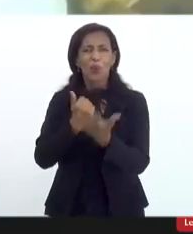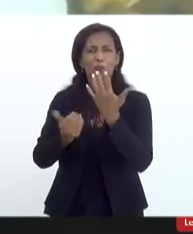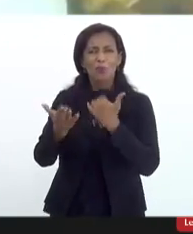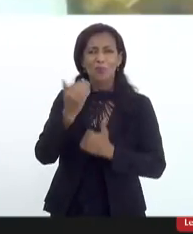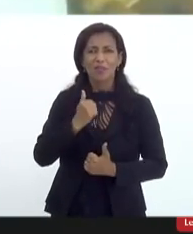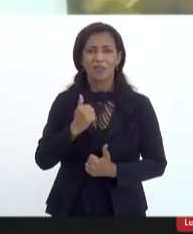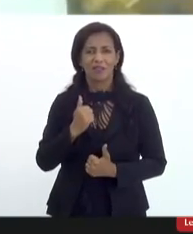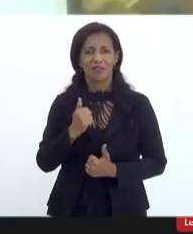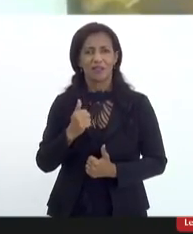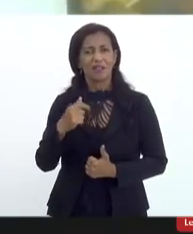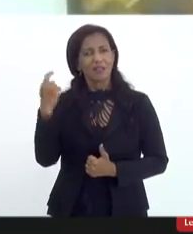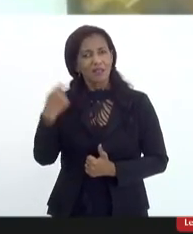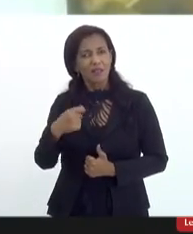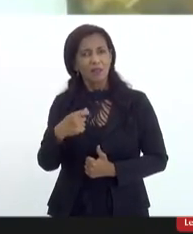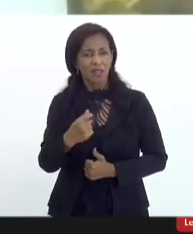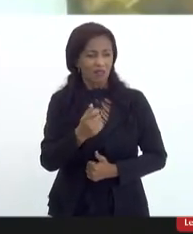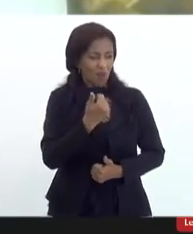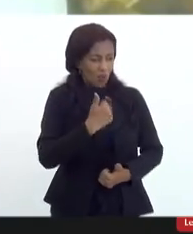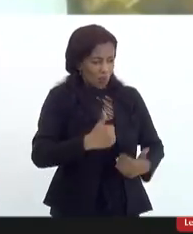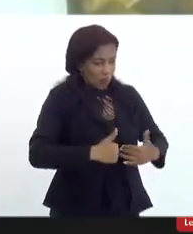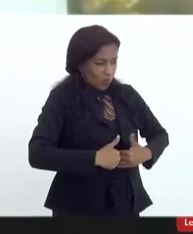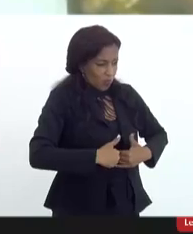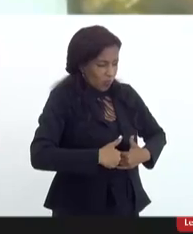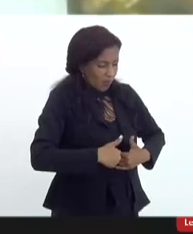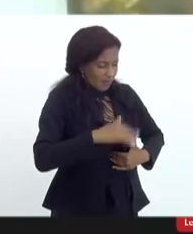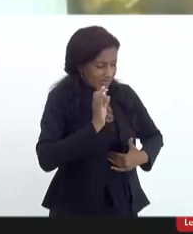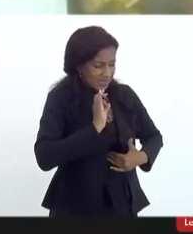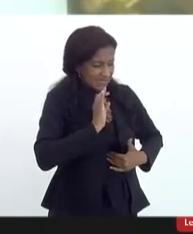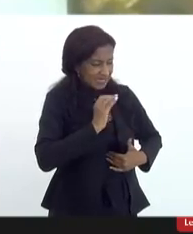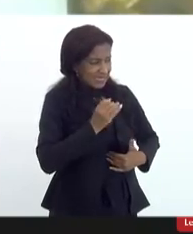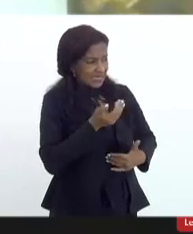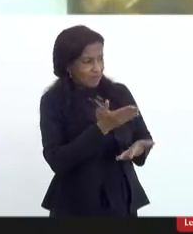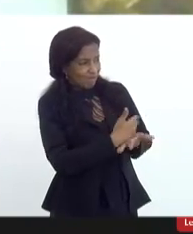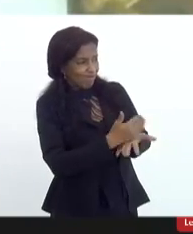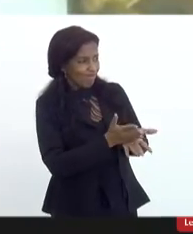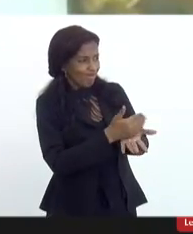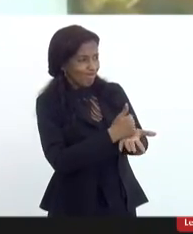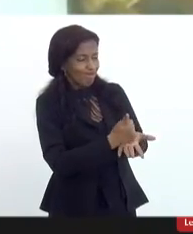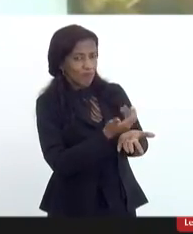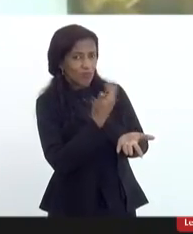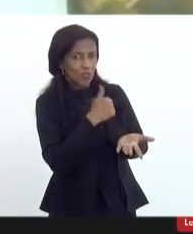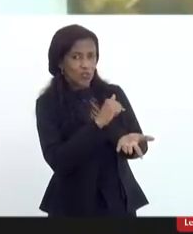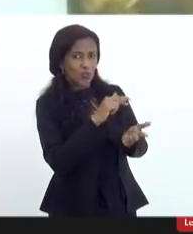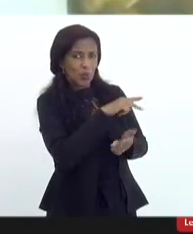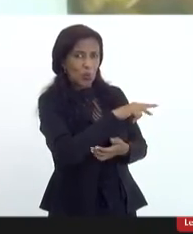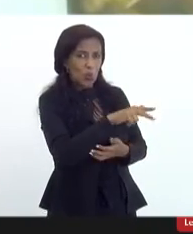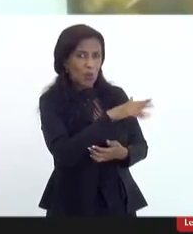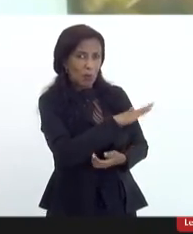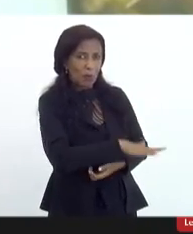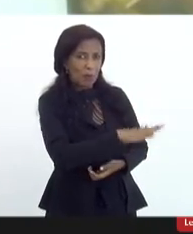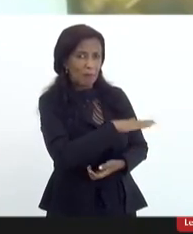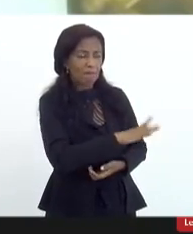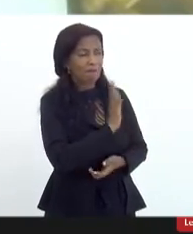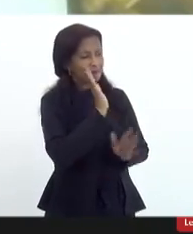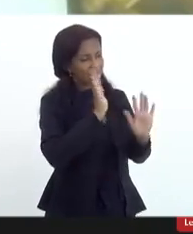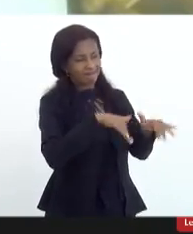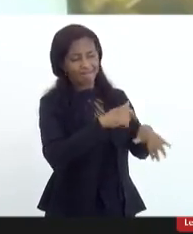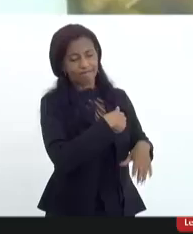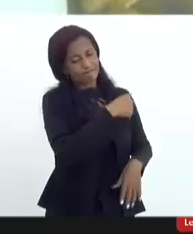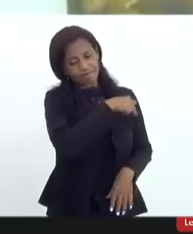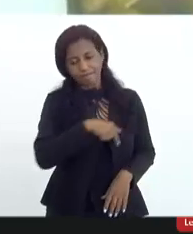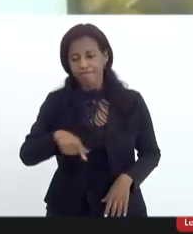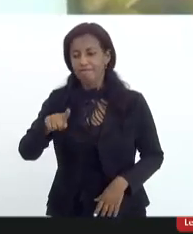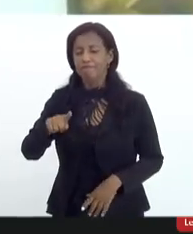às vezes saía de casa sem comida para não ter que dividir o alimento com seus irmãos menores, ia se alimentar